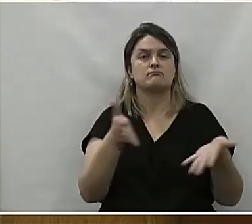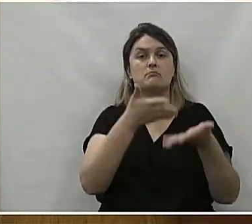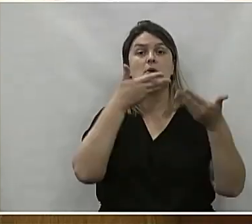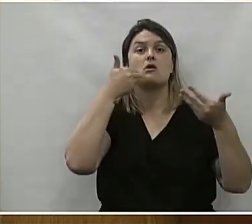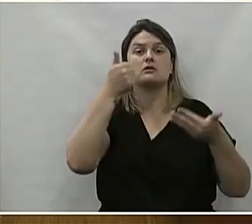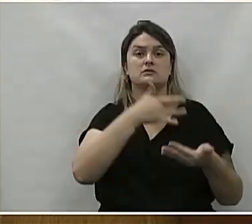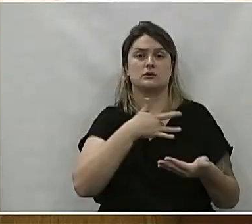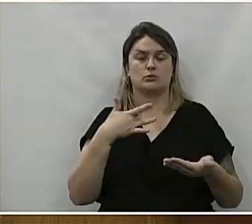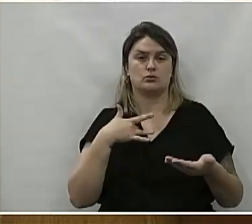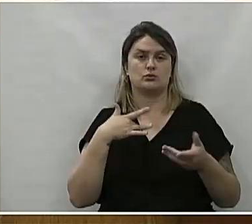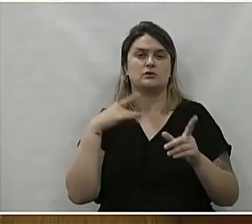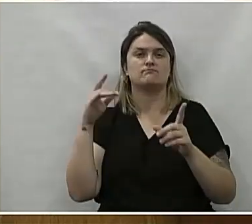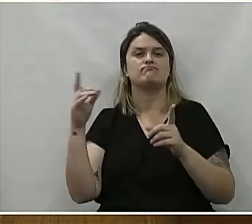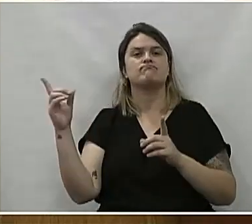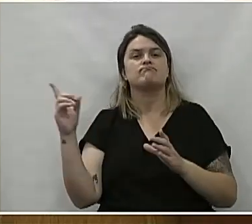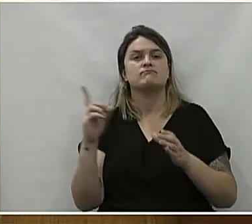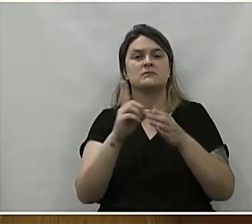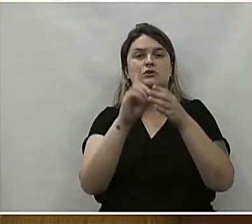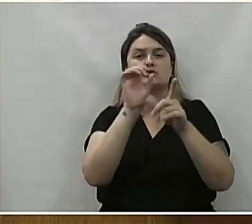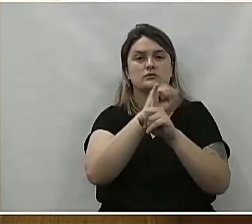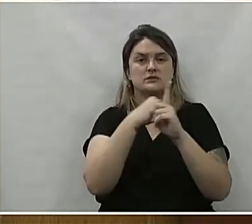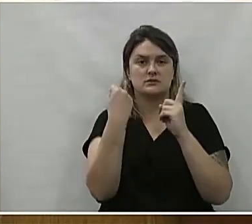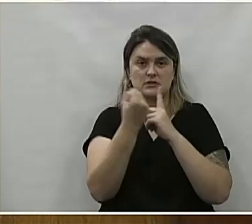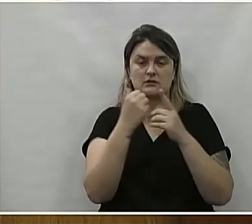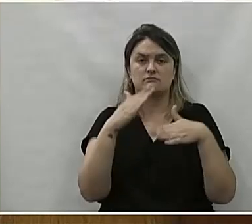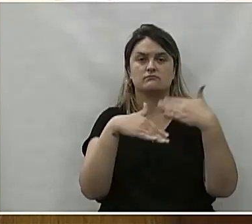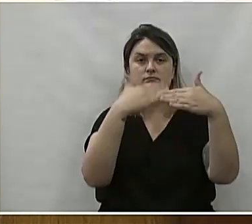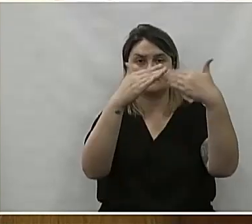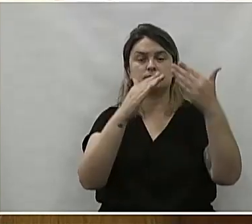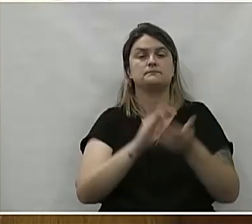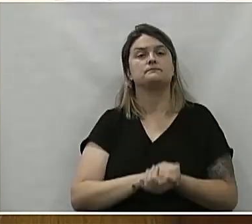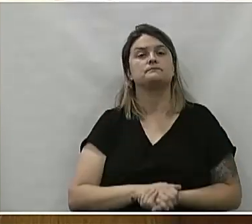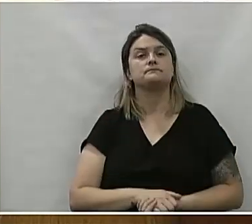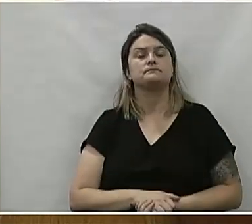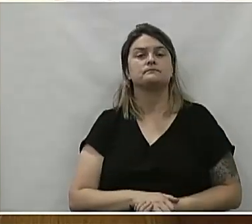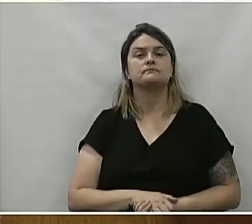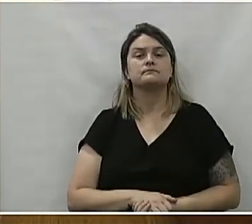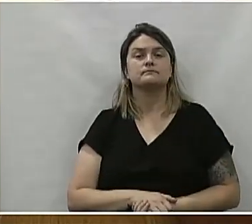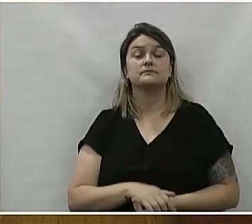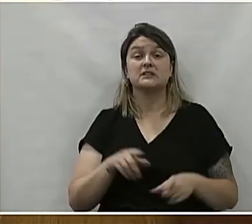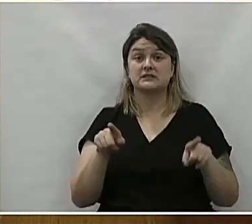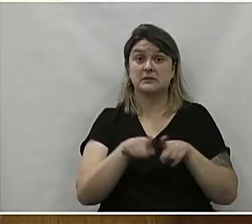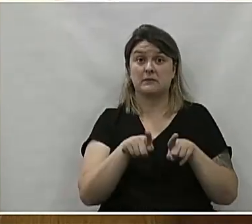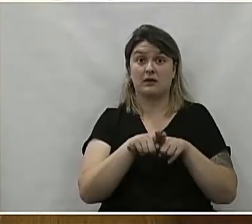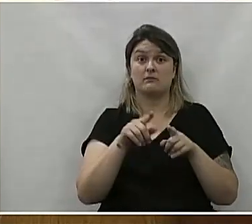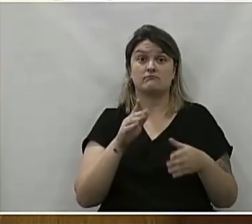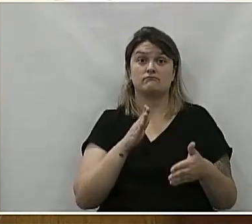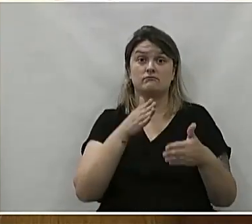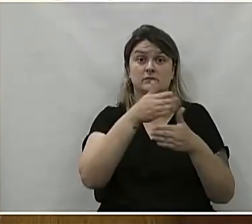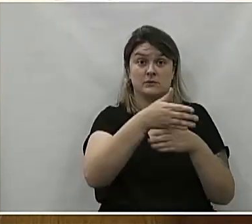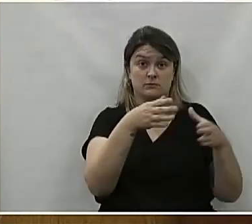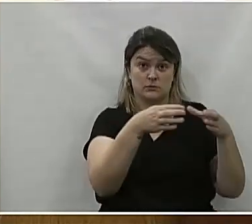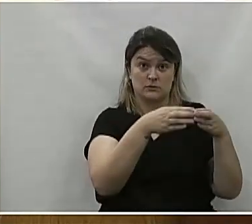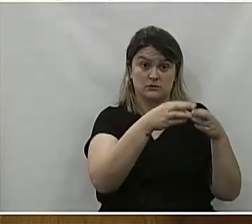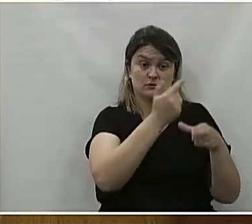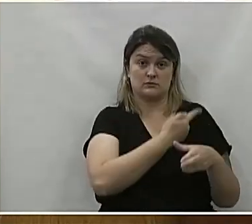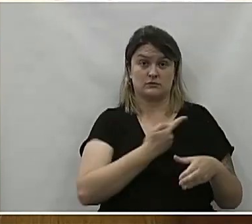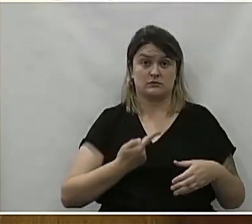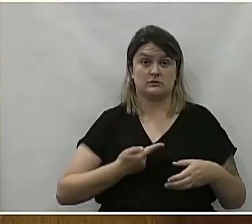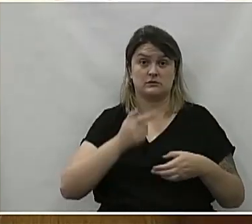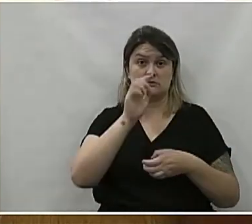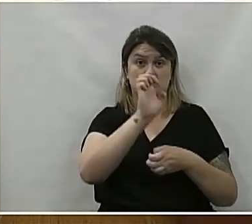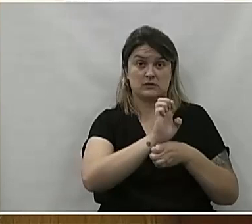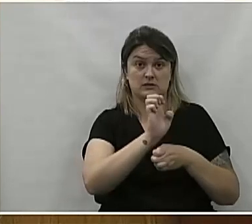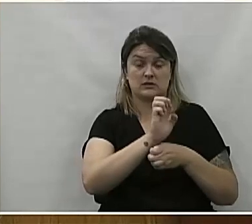A integração social E o desenvolvimento social Destaco ainda Que para fazer parte Do programa Do governo do estado Do